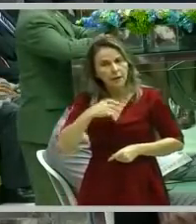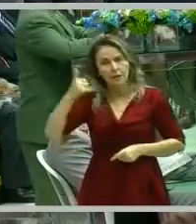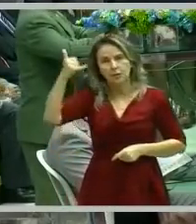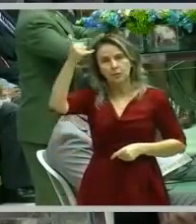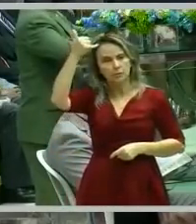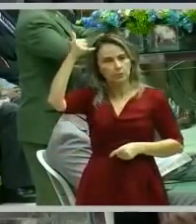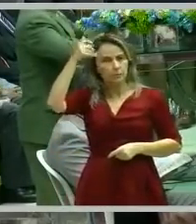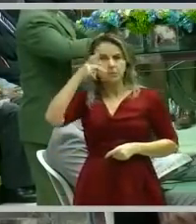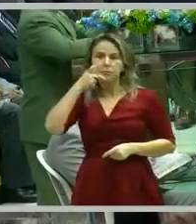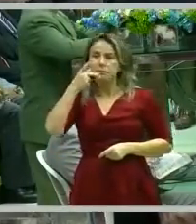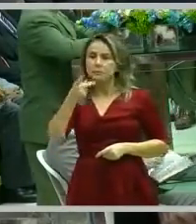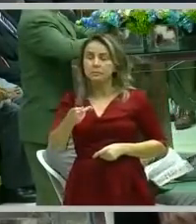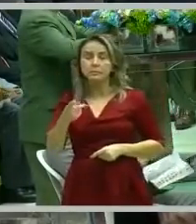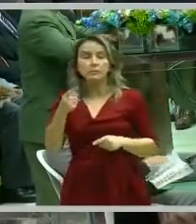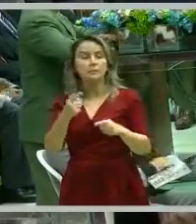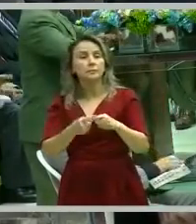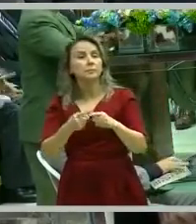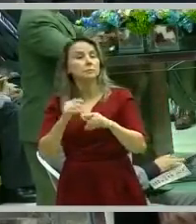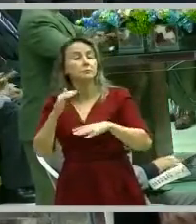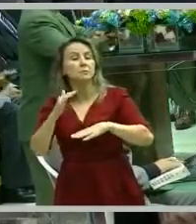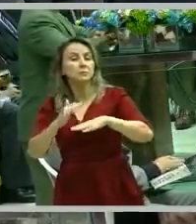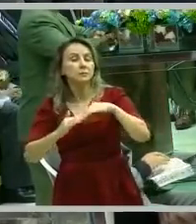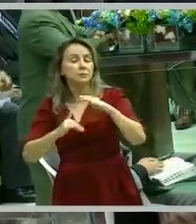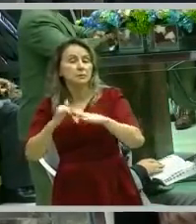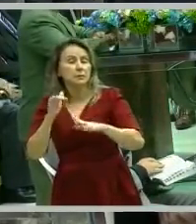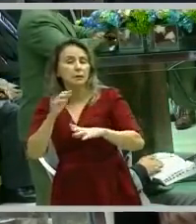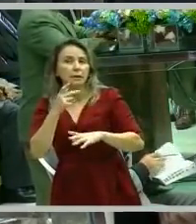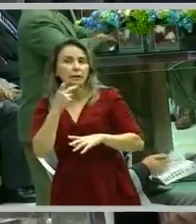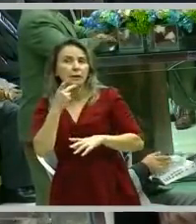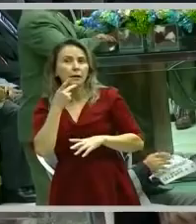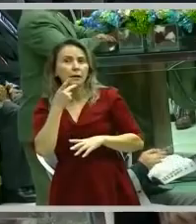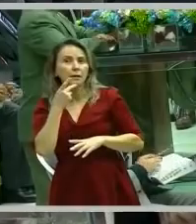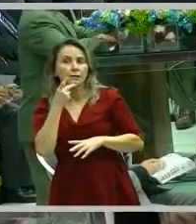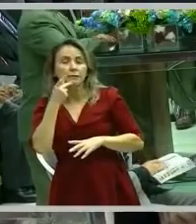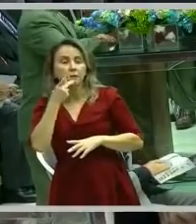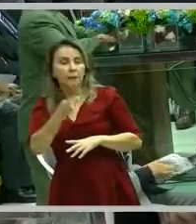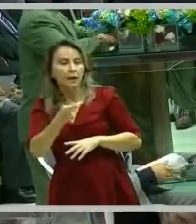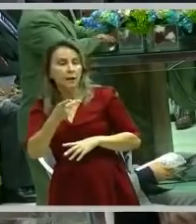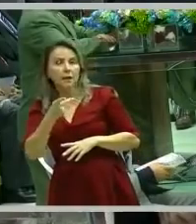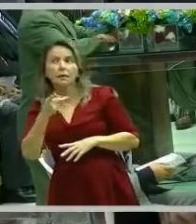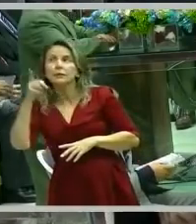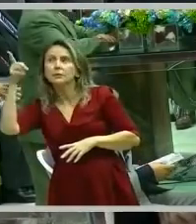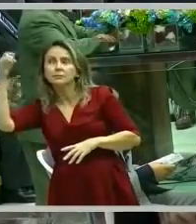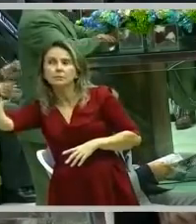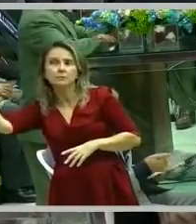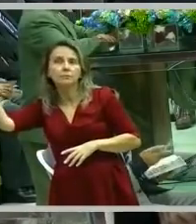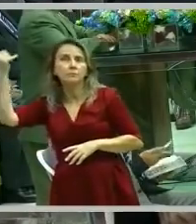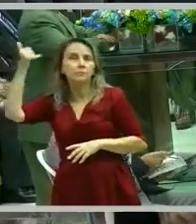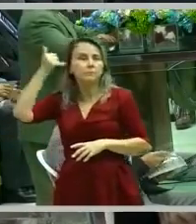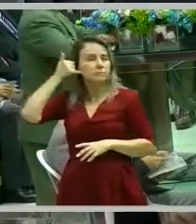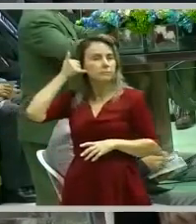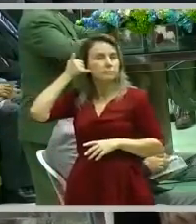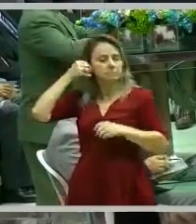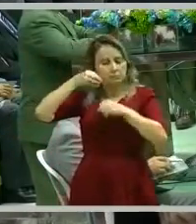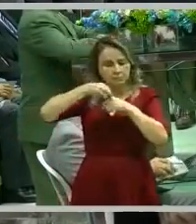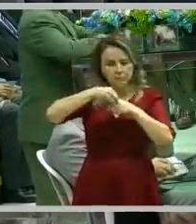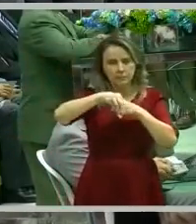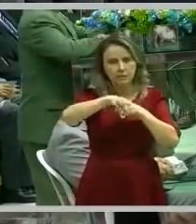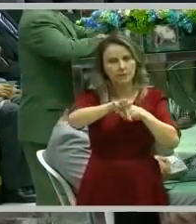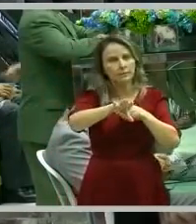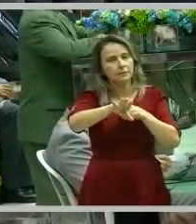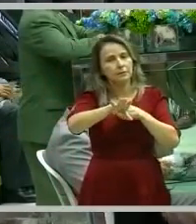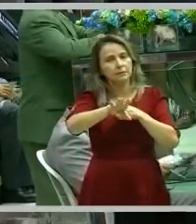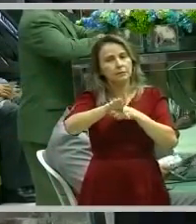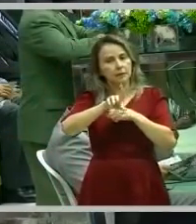profeta. Porque o profeta é aquele que fala em nome do Senhor. É aquele que traz o recado de Deus, a mensagem